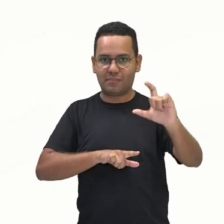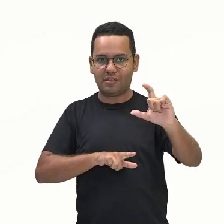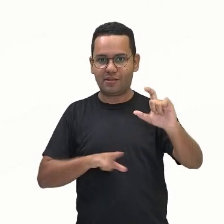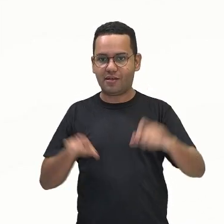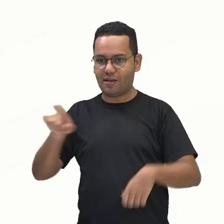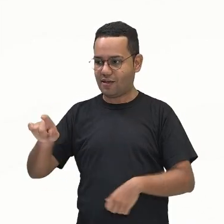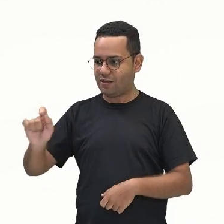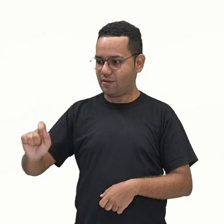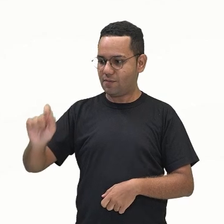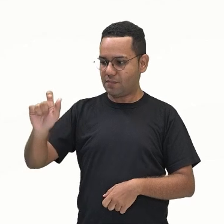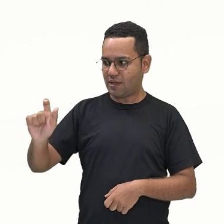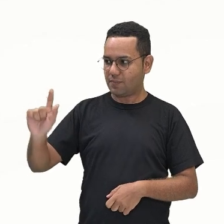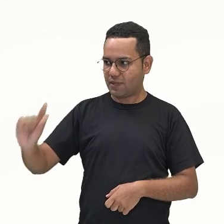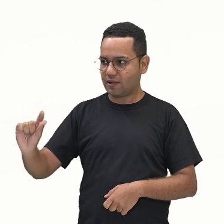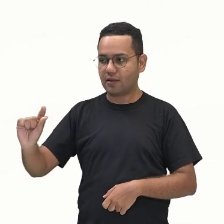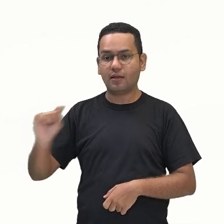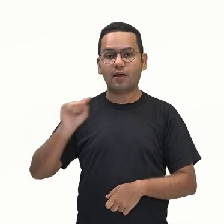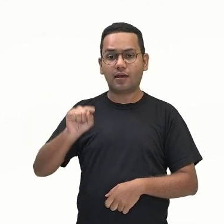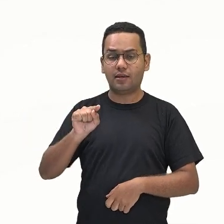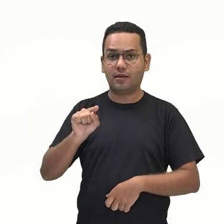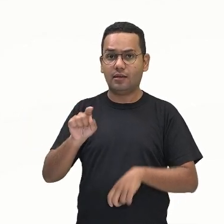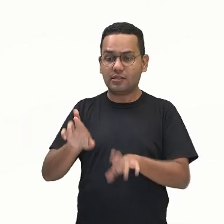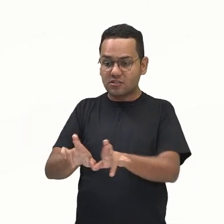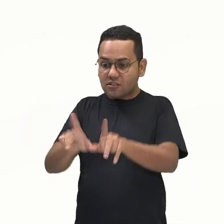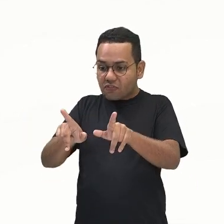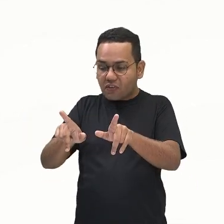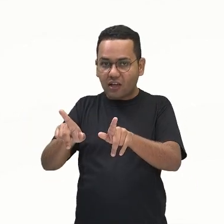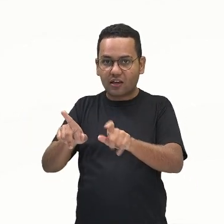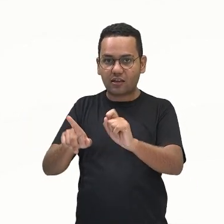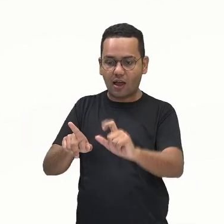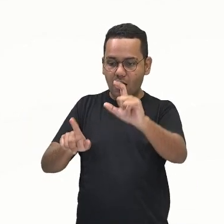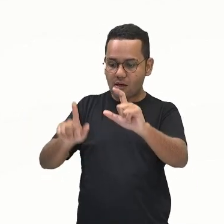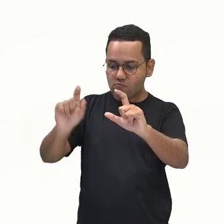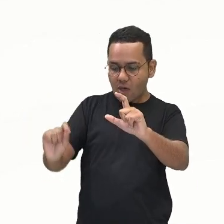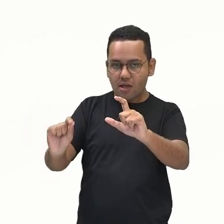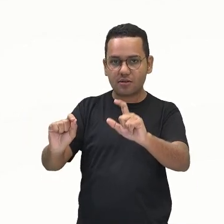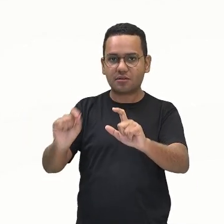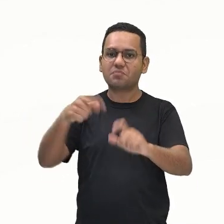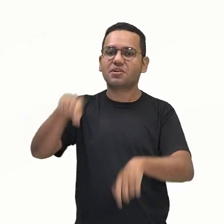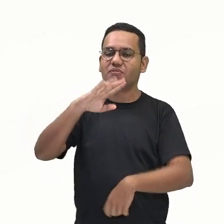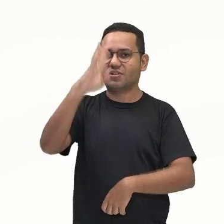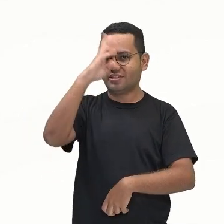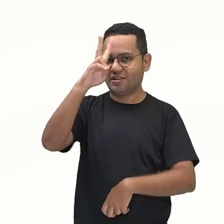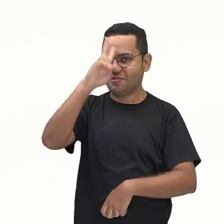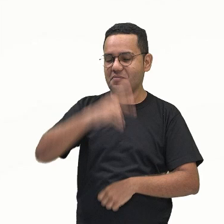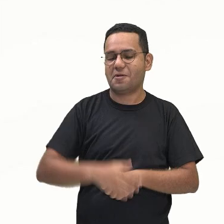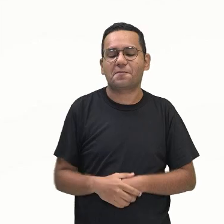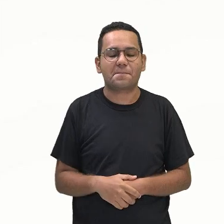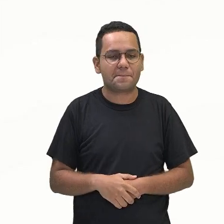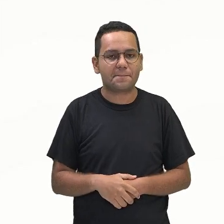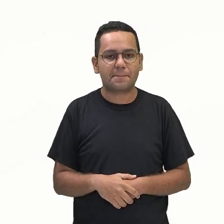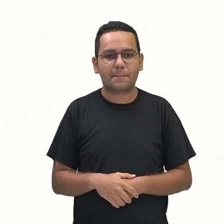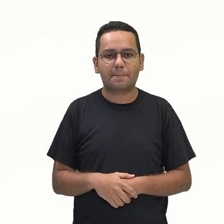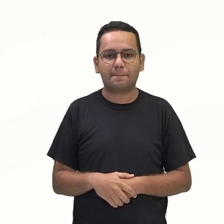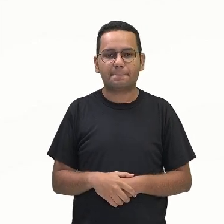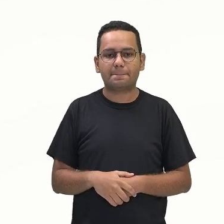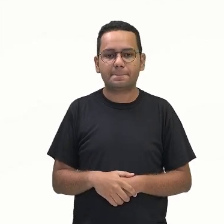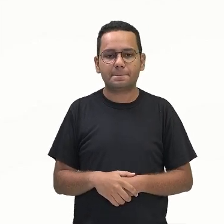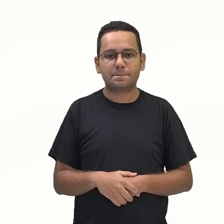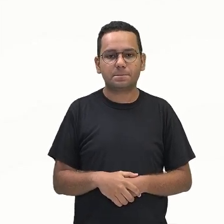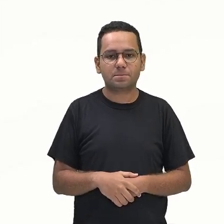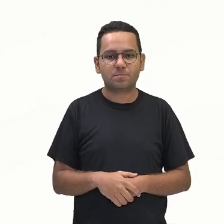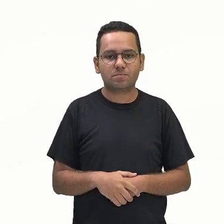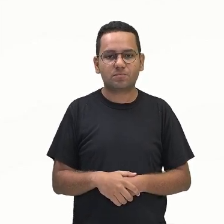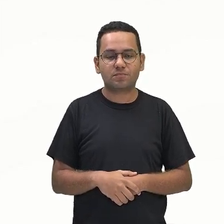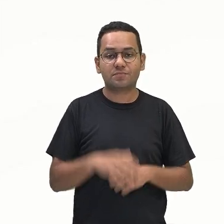heterozigoto é quando eles são diferentes, certo? Então, só para você aí relembrar esse conceito. E na prática a gente vai ver